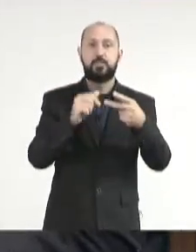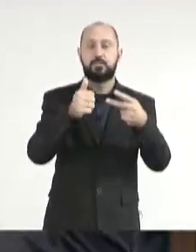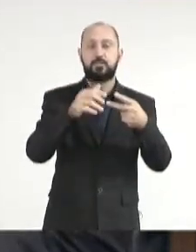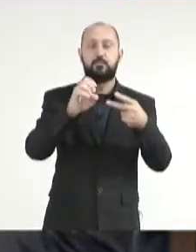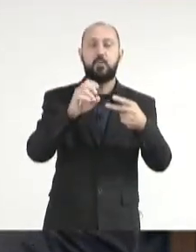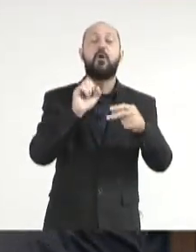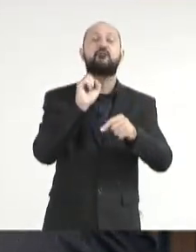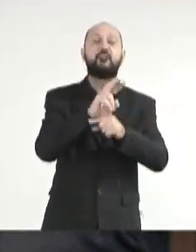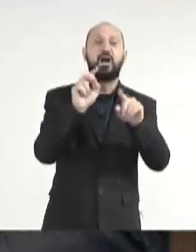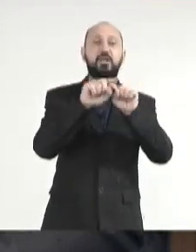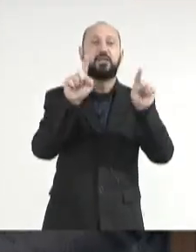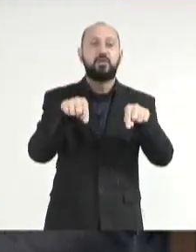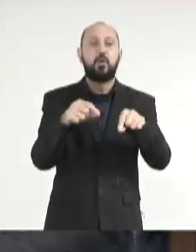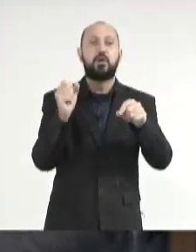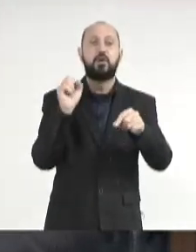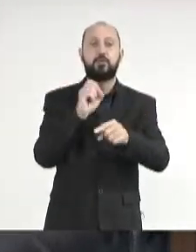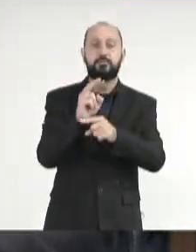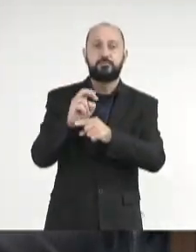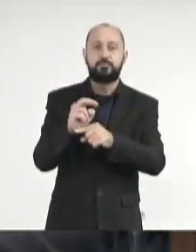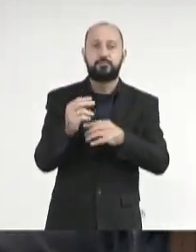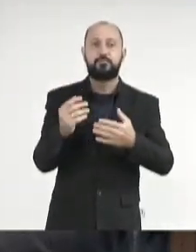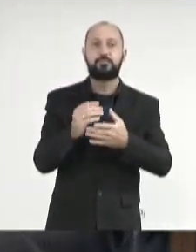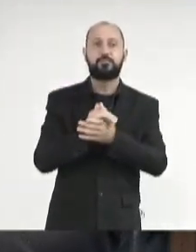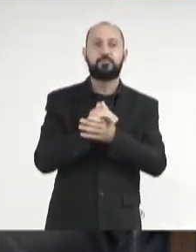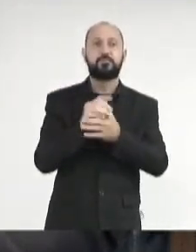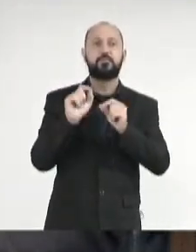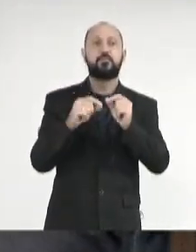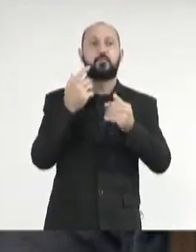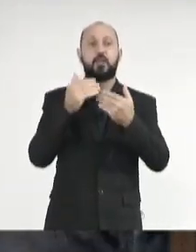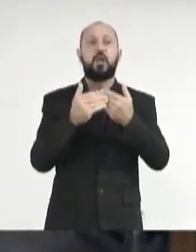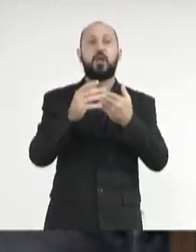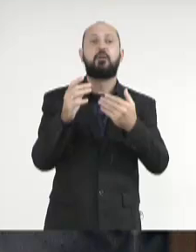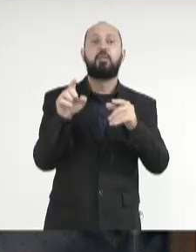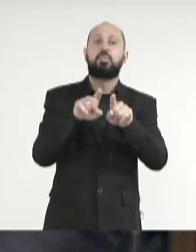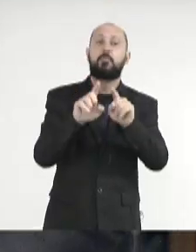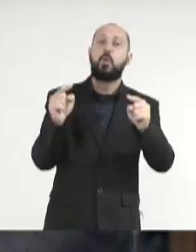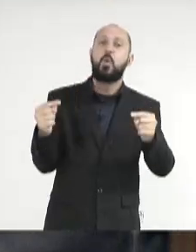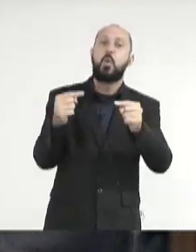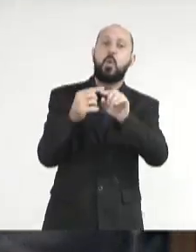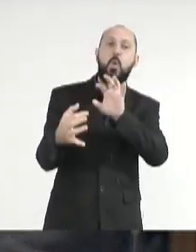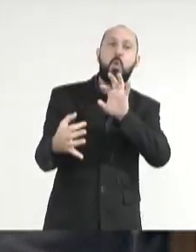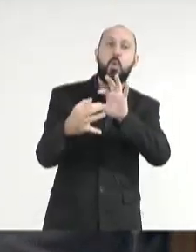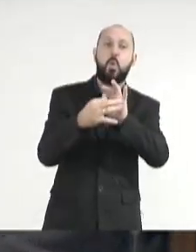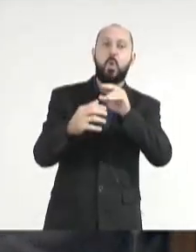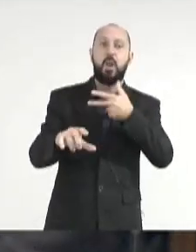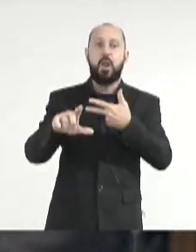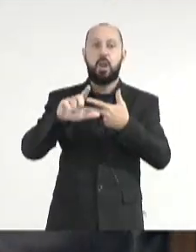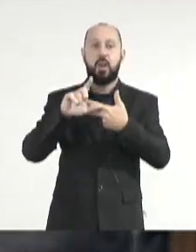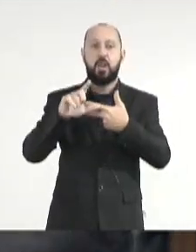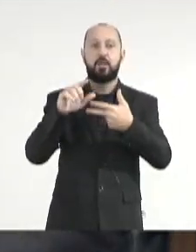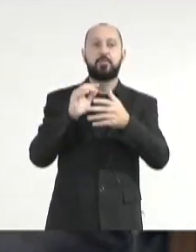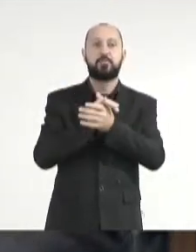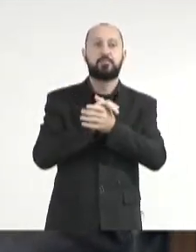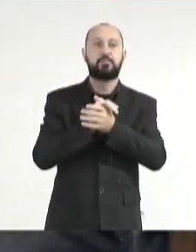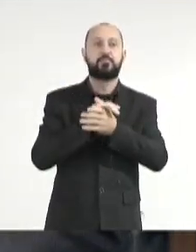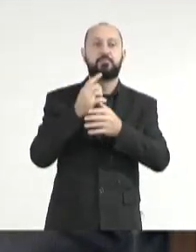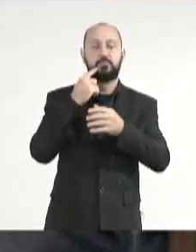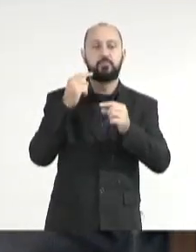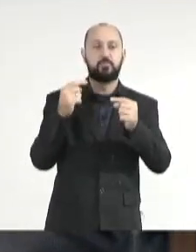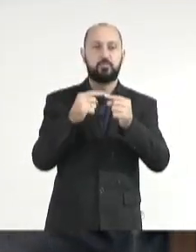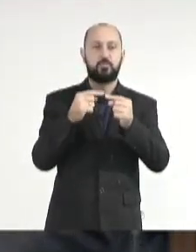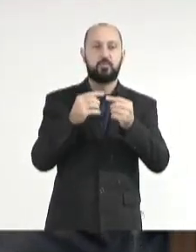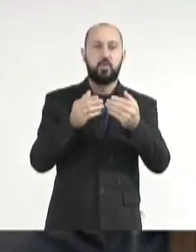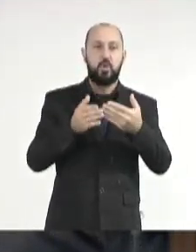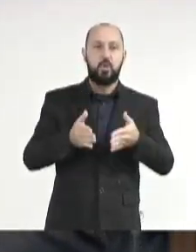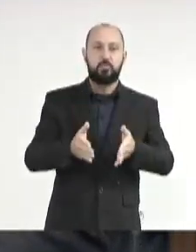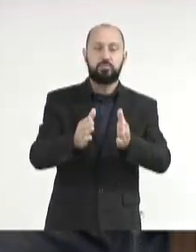Plano de Cargos e Carreiras, a conquista dos servidores públicos ligados ao Poder Legislativo, como eu falei, matéria também que tramitou